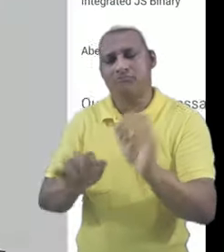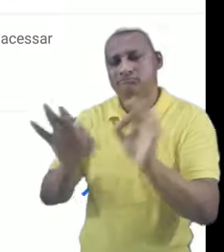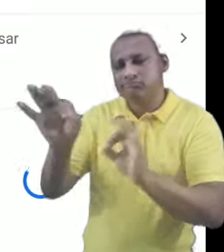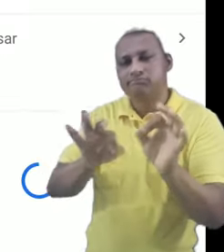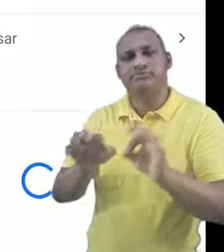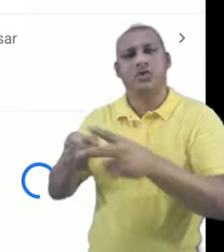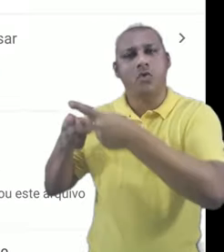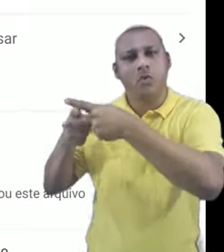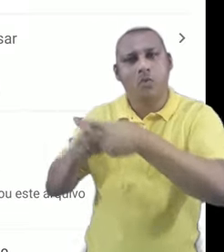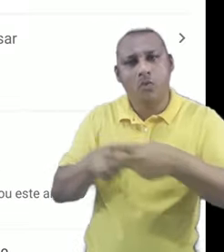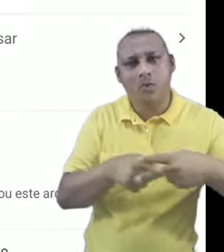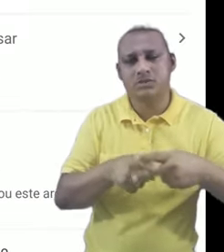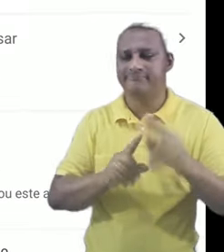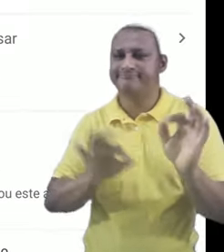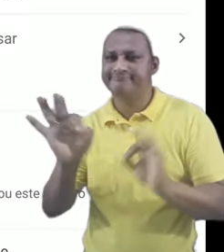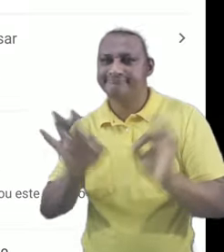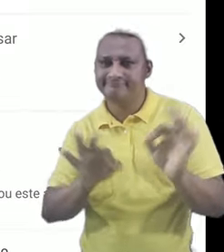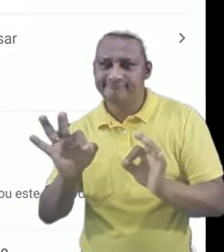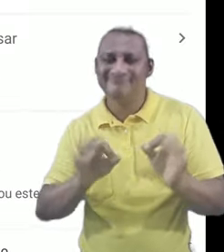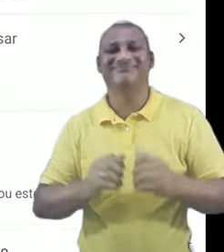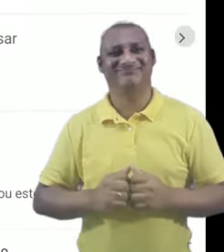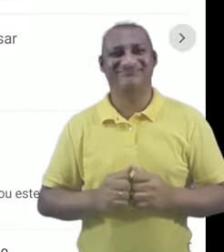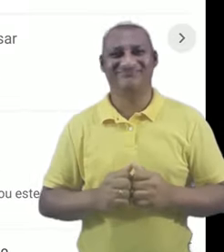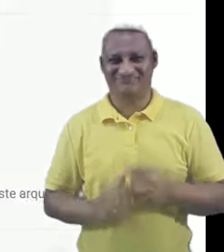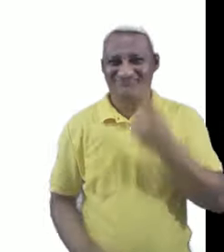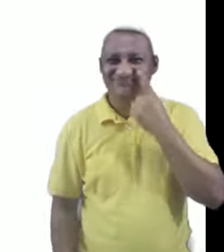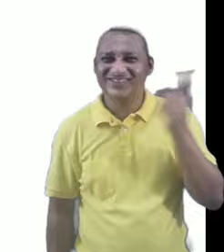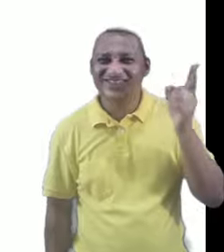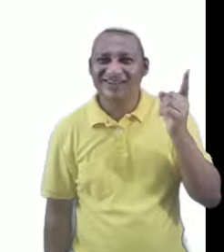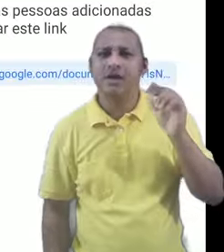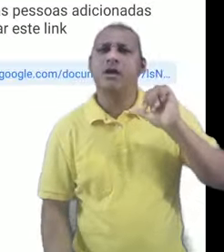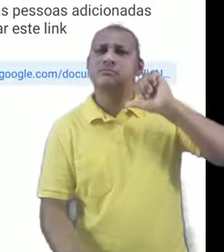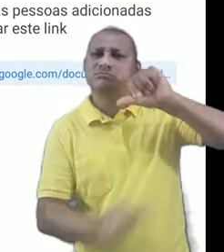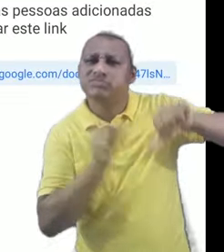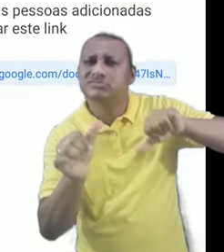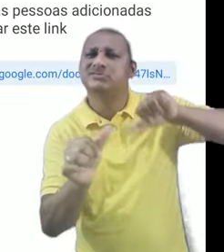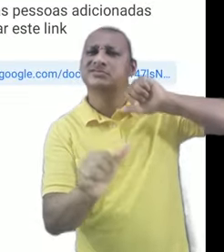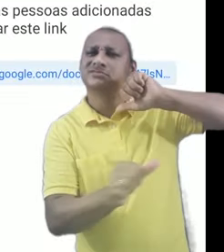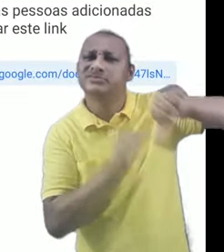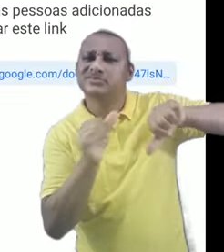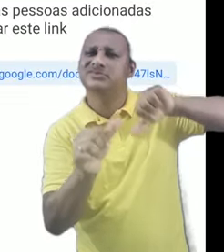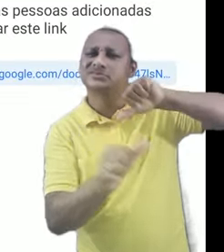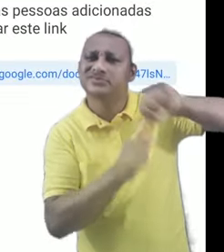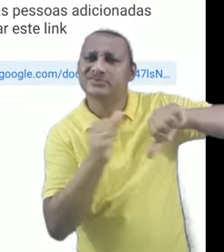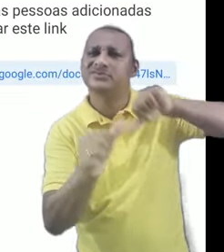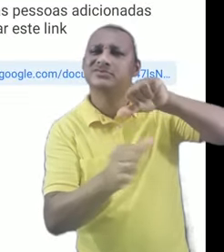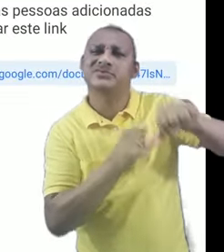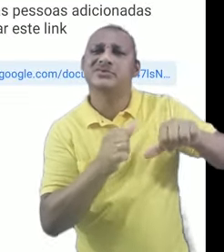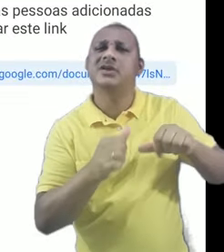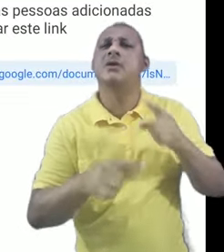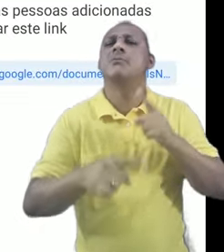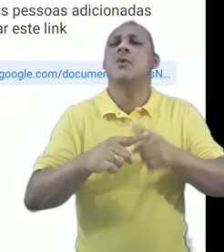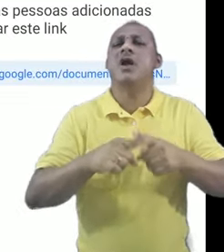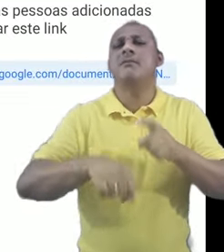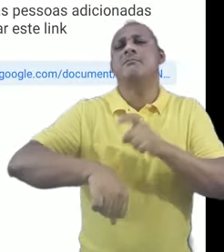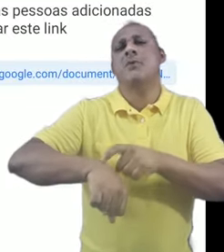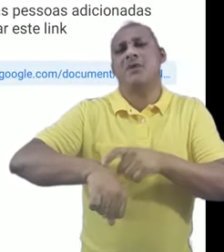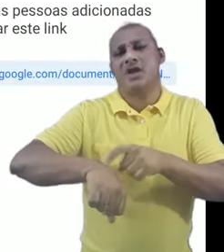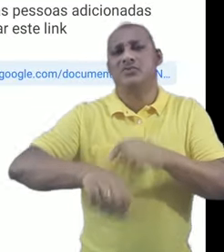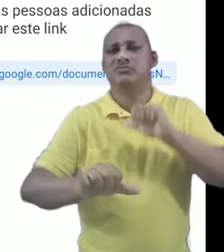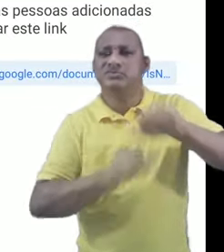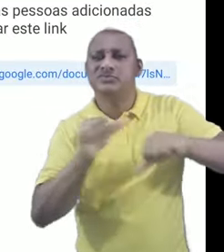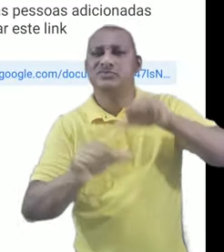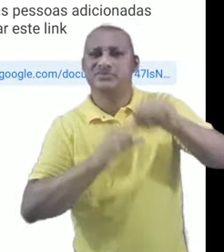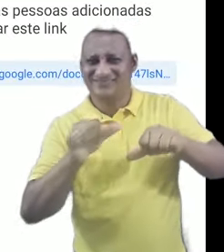Agora, você pode trabalhar no documento novamente porque ele é seu. Essas mudanças constantes configuram um compartilhamento